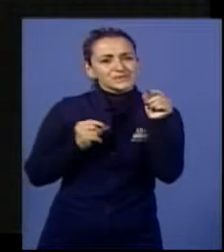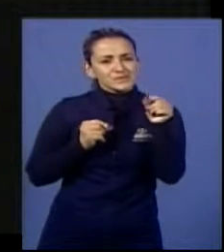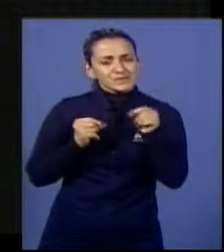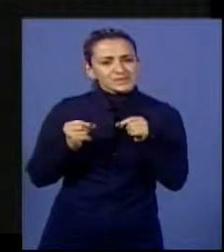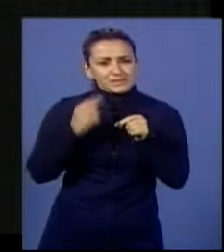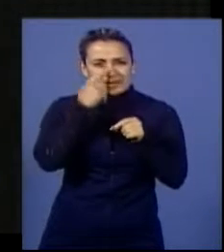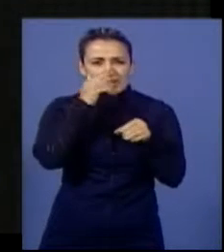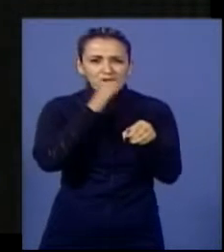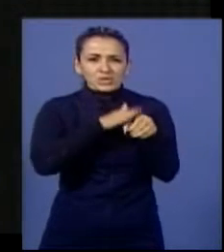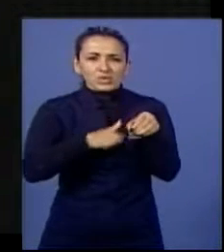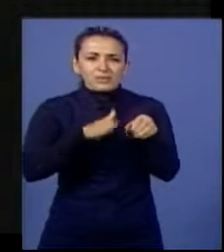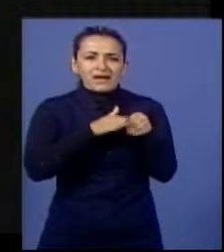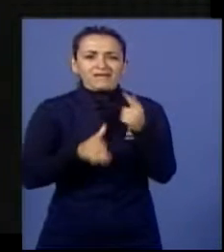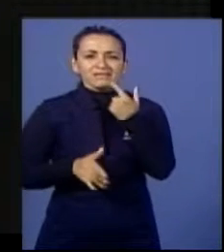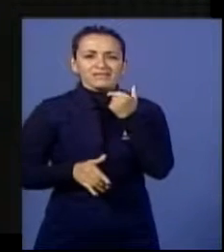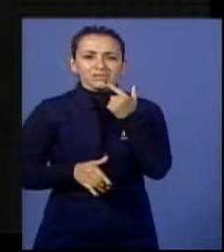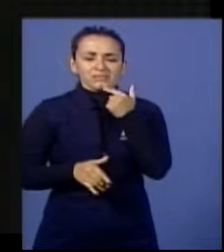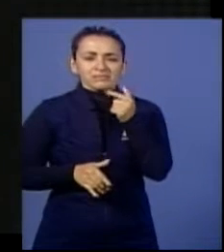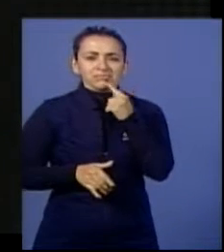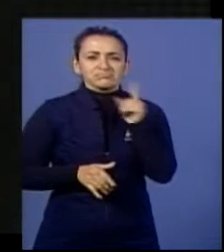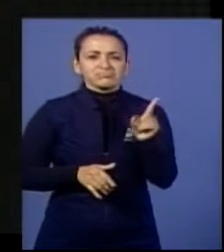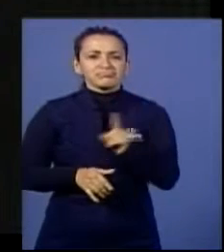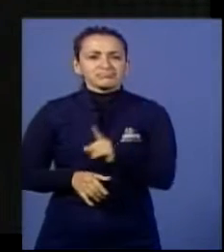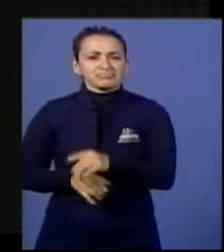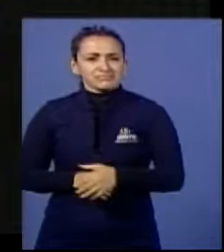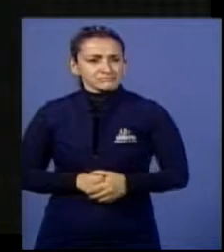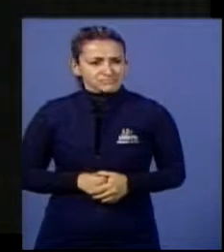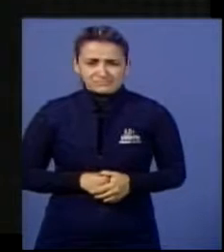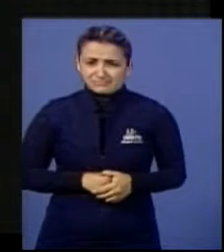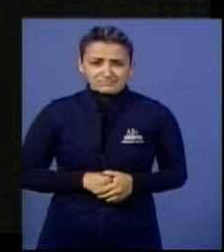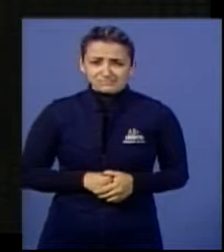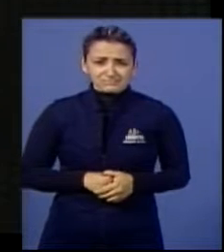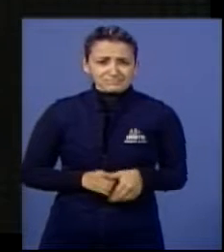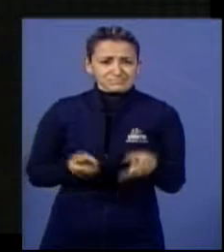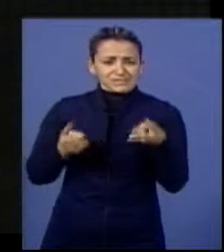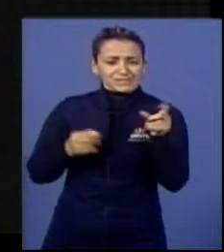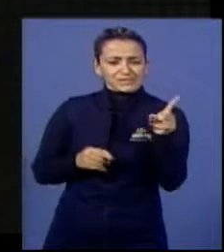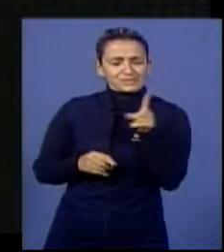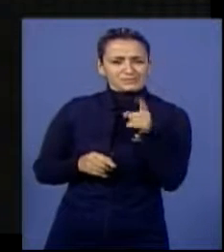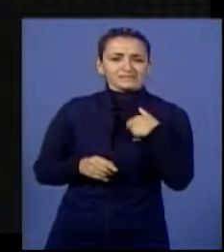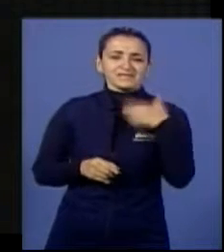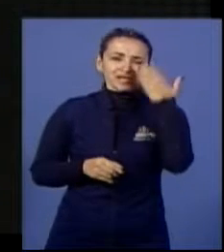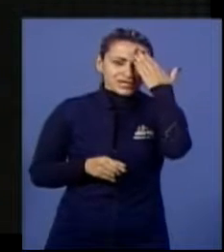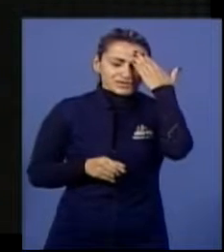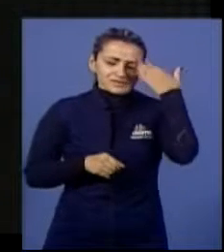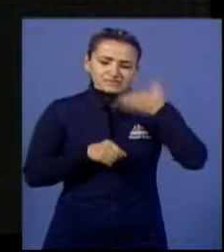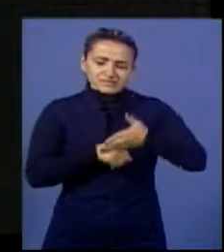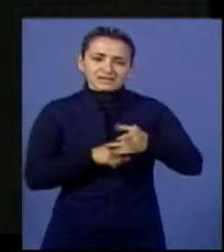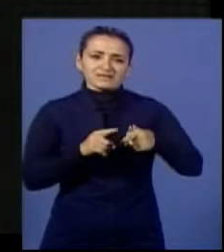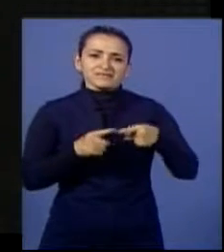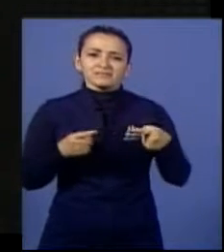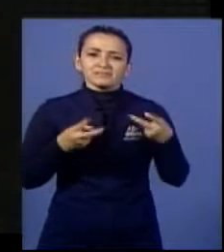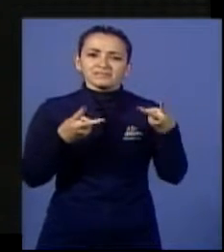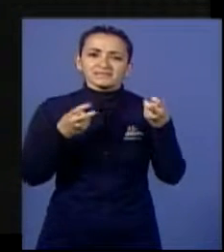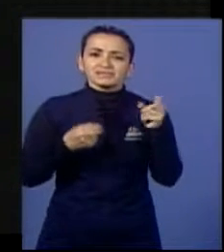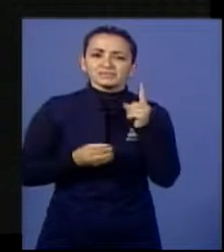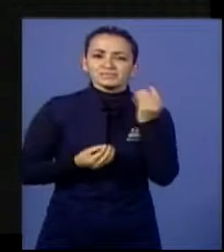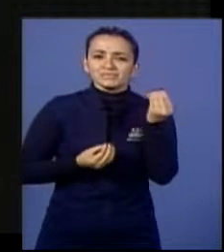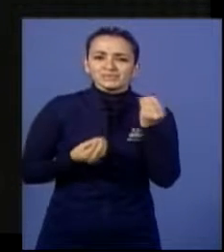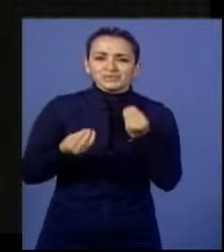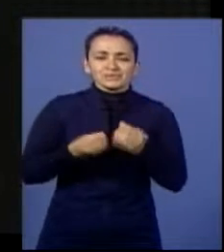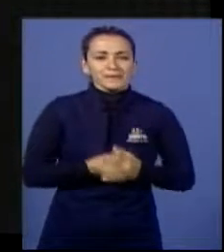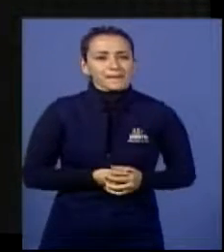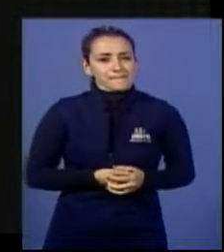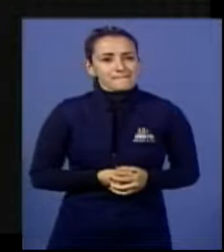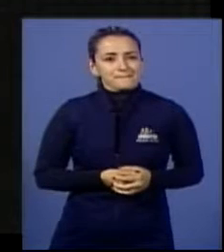quê? De um tomate pela sala. Passou por aí? Passou. Poxa, não ouvi. Não. Eu sabia que ele vinha, era para dar um recado para você que ele vinha. Era do caminhãozinho lá. Não deu